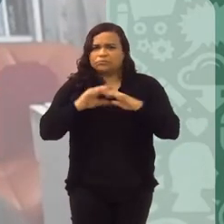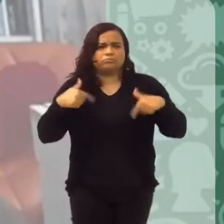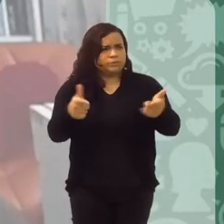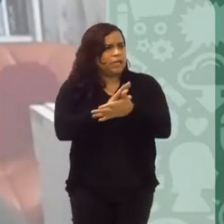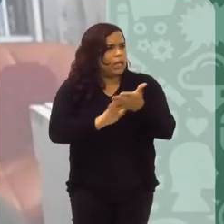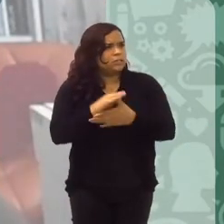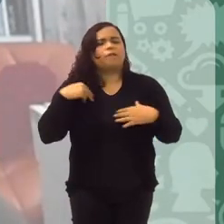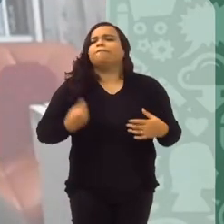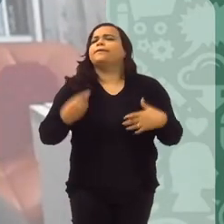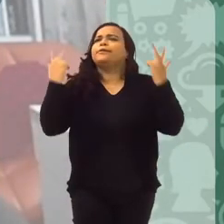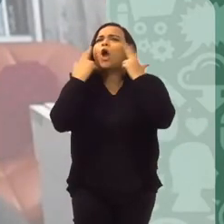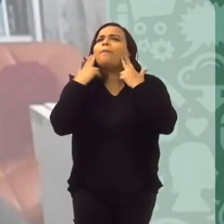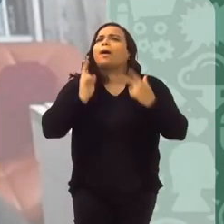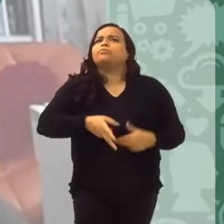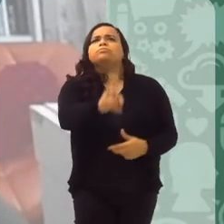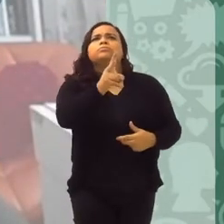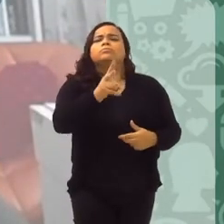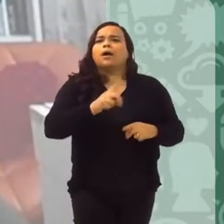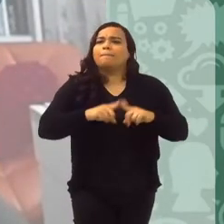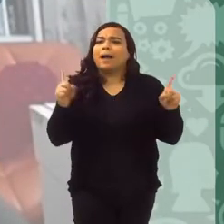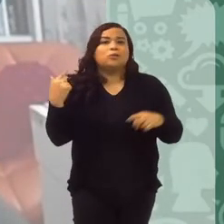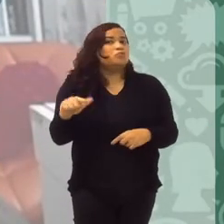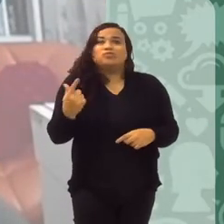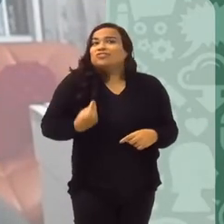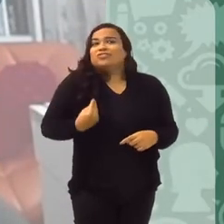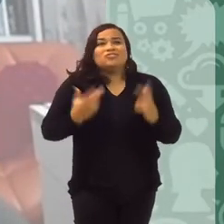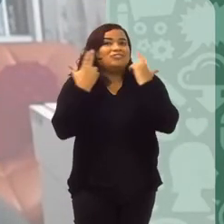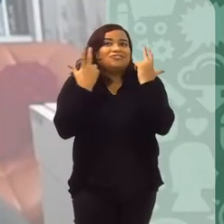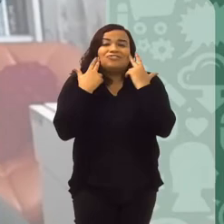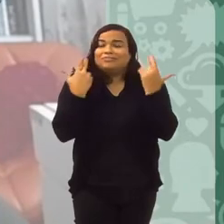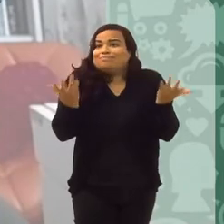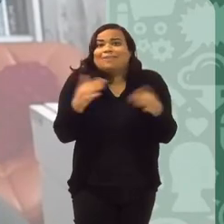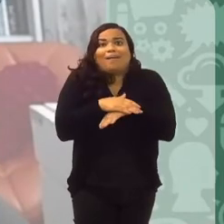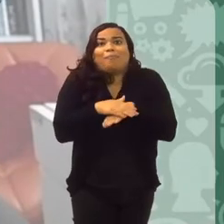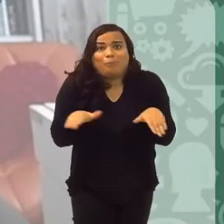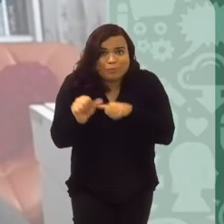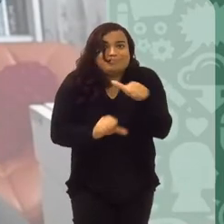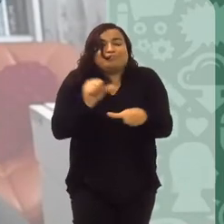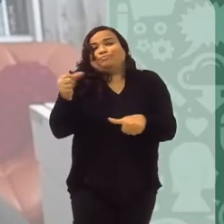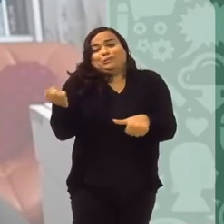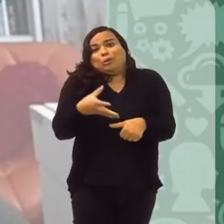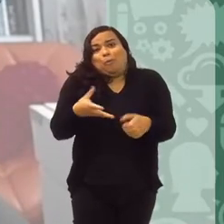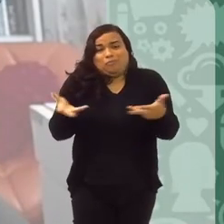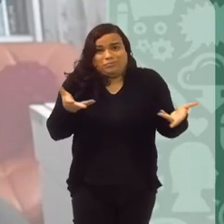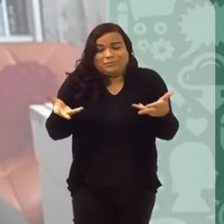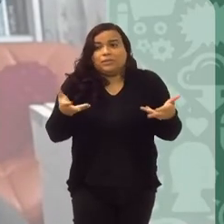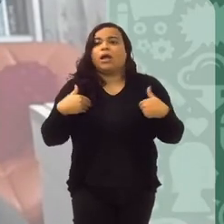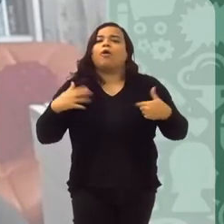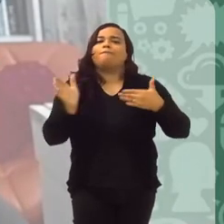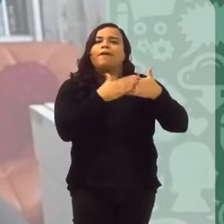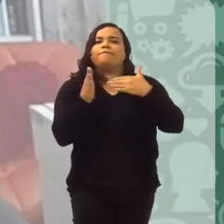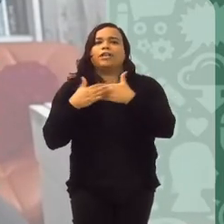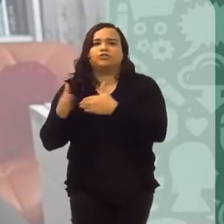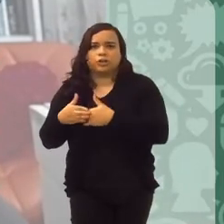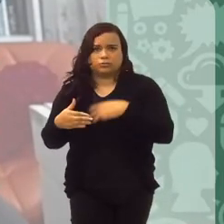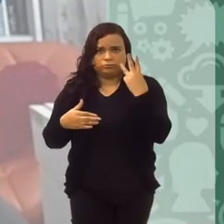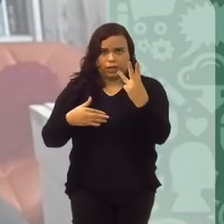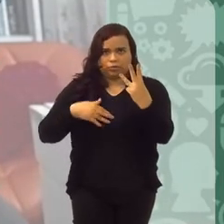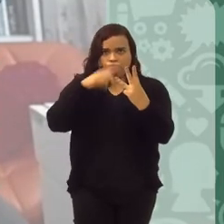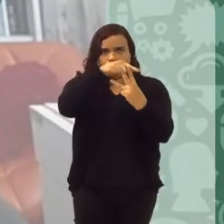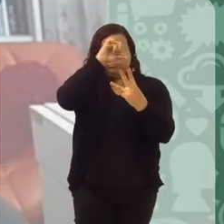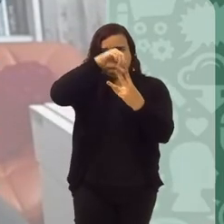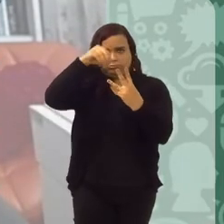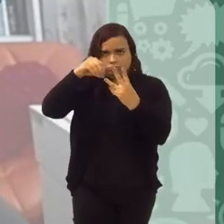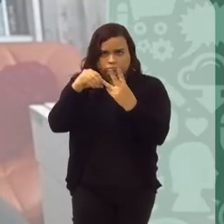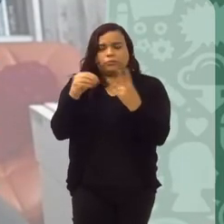vou fazer nada, eu vou viver minha vida normal, só que não tinha mais vida normal. E aí, o que eu fiz? Eu fechei meus 3 consultórios